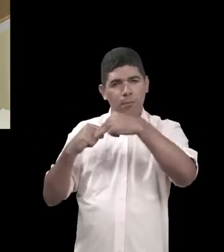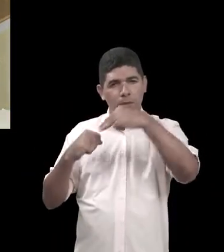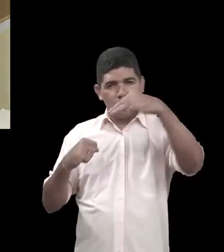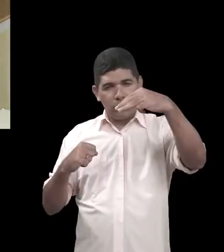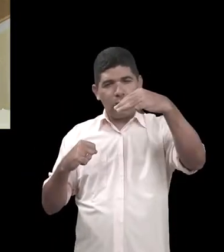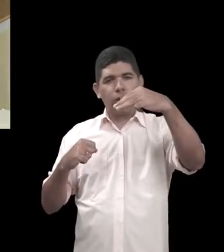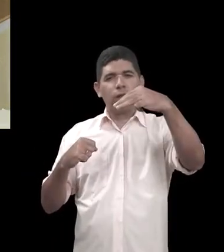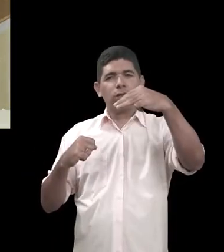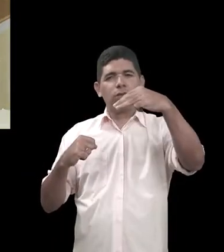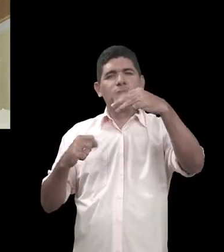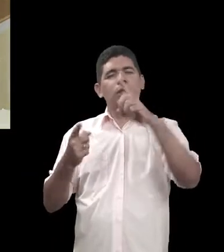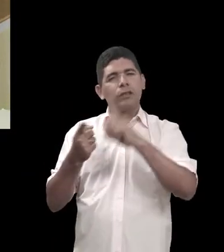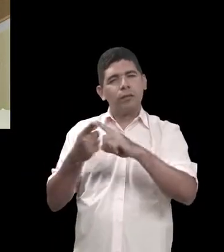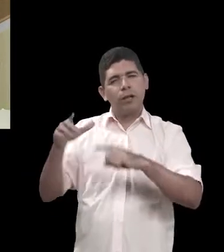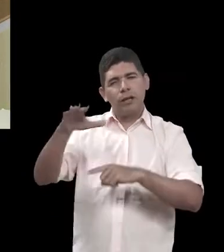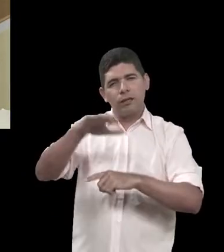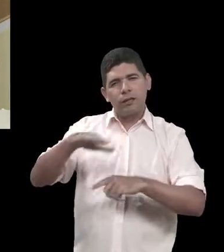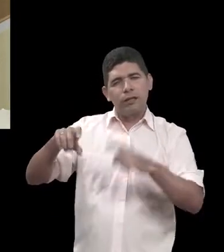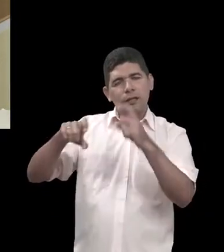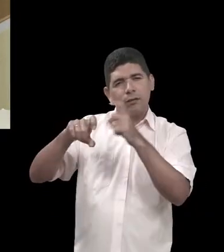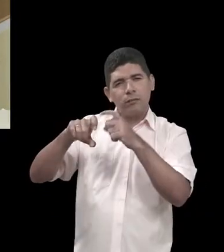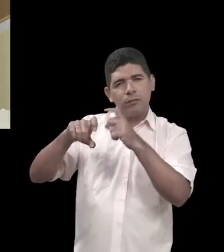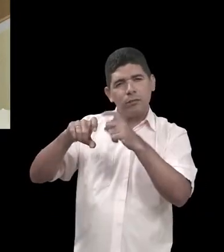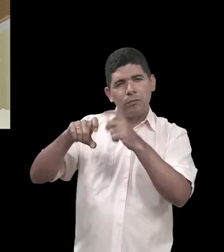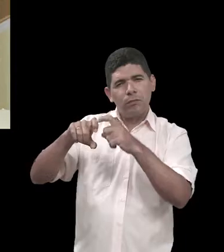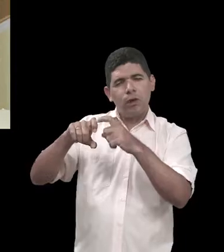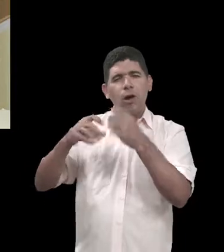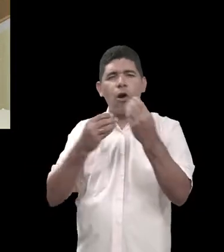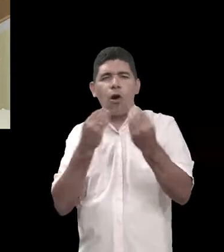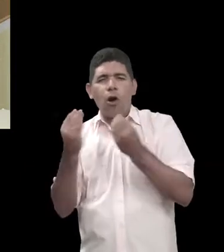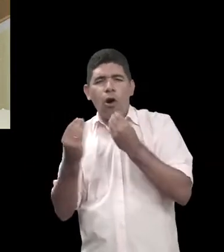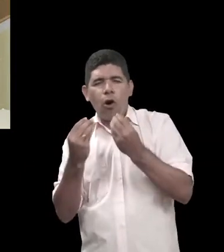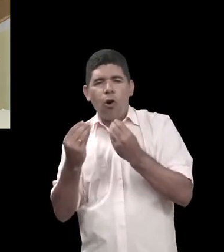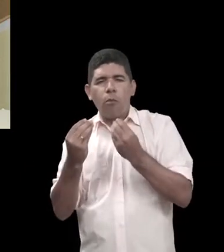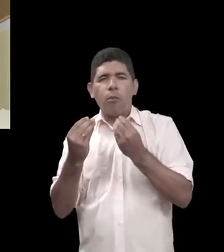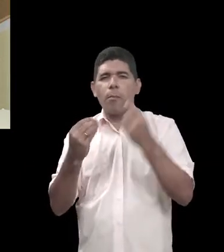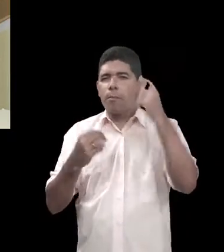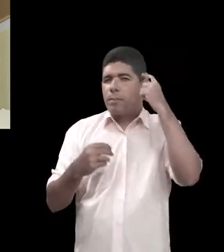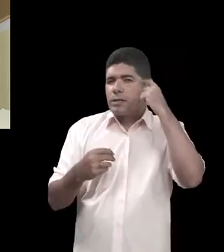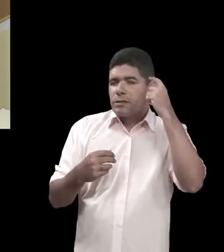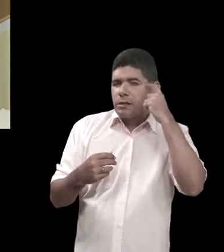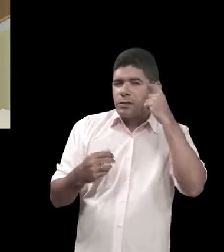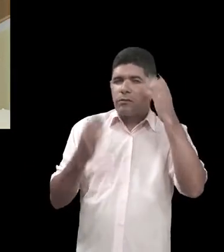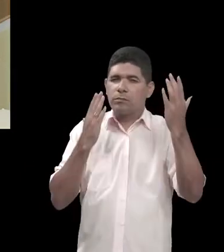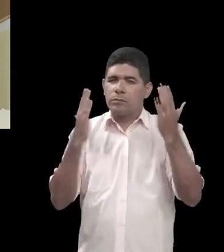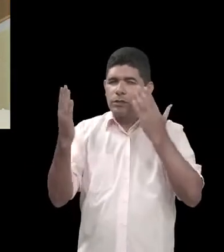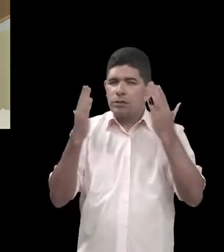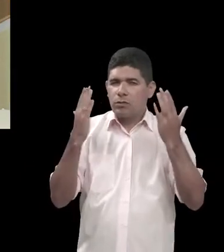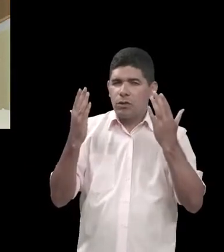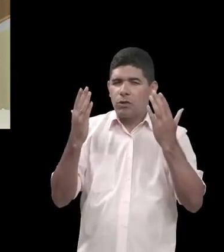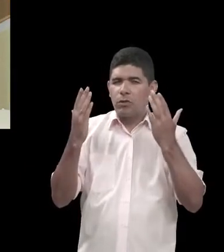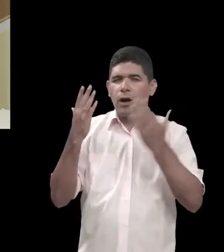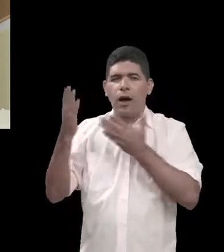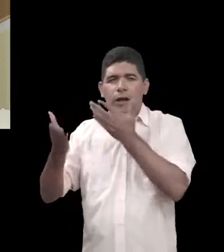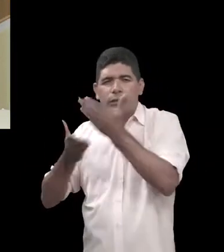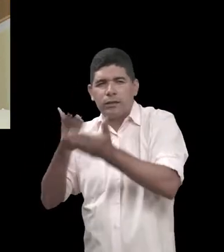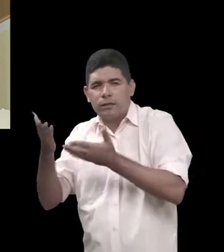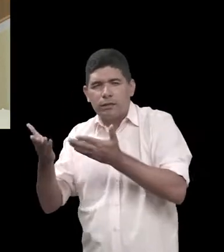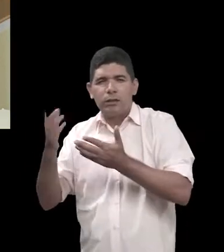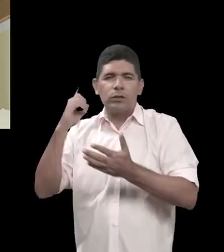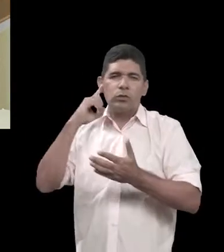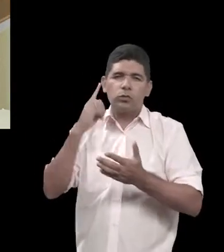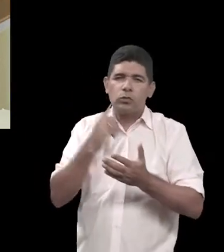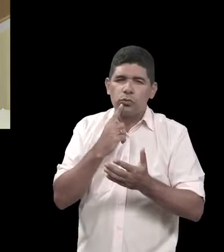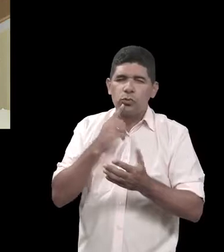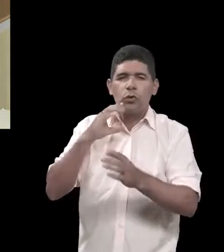surdas. Como é isso para um psicólogo ouvinte atender uma pessoa surda que se comunica em sinais? No caso, como a Lara ressaltou, o usuário de